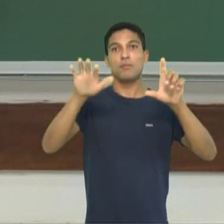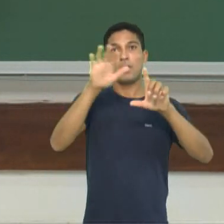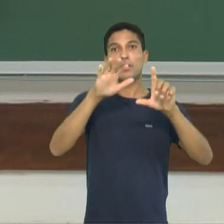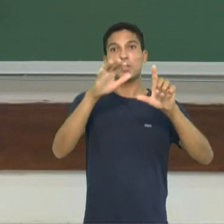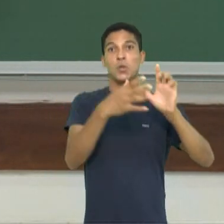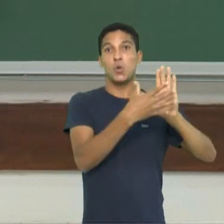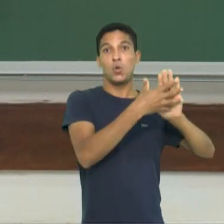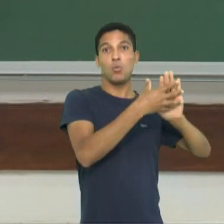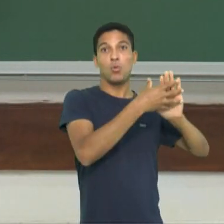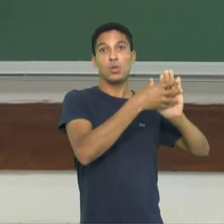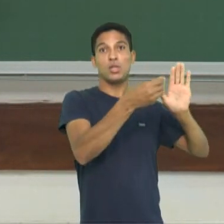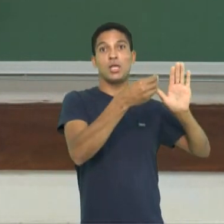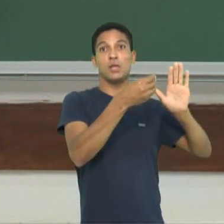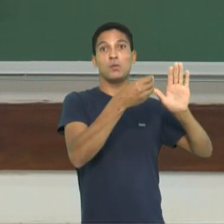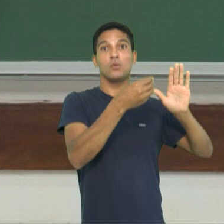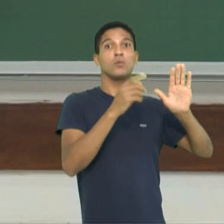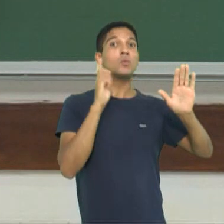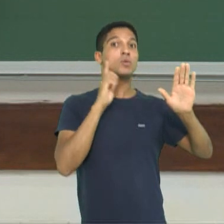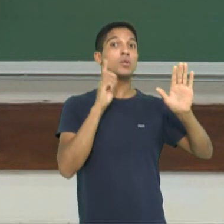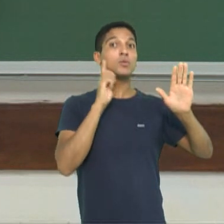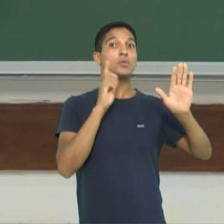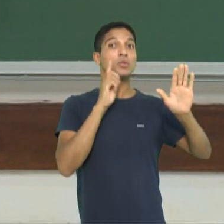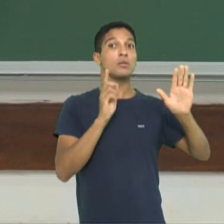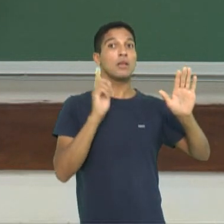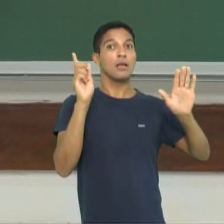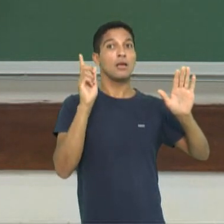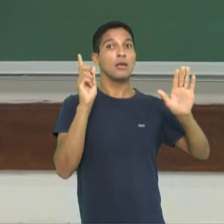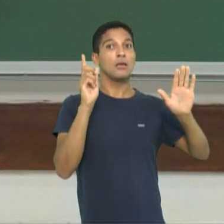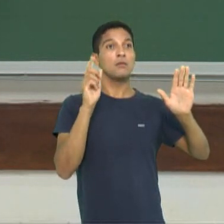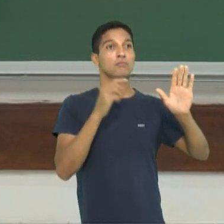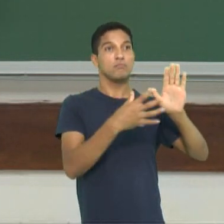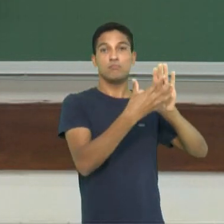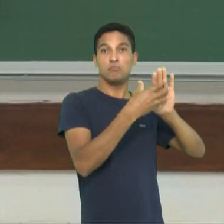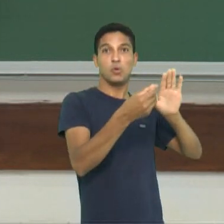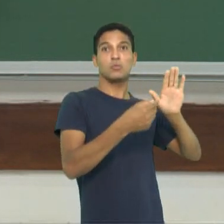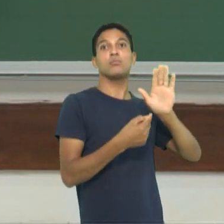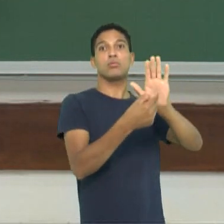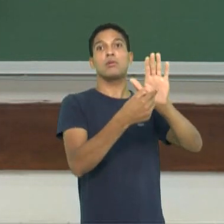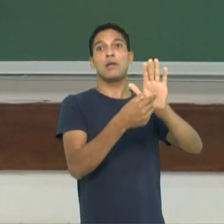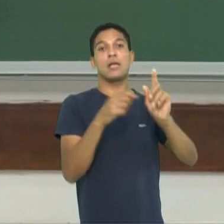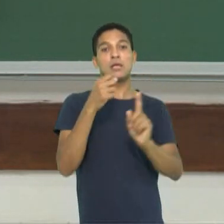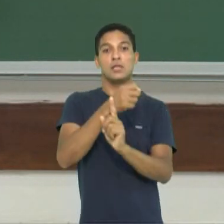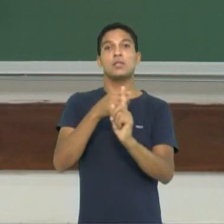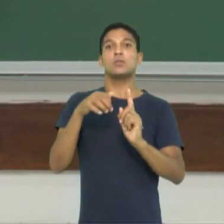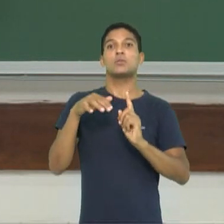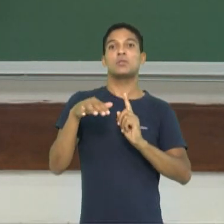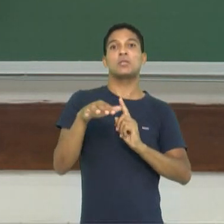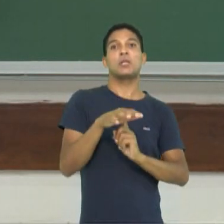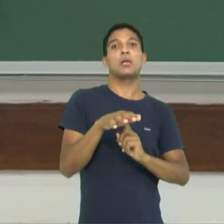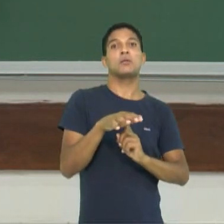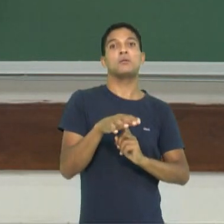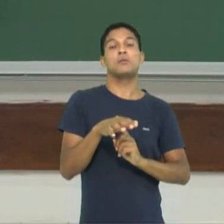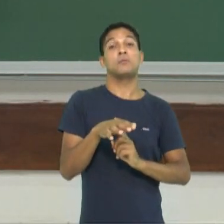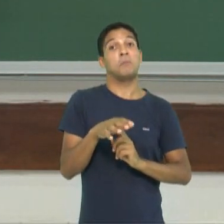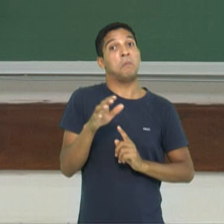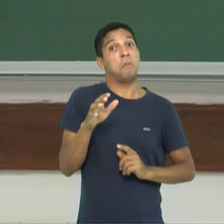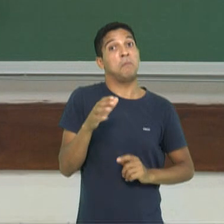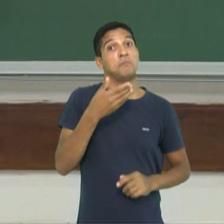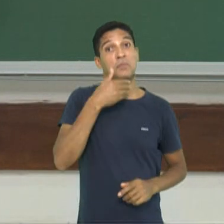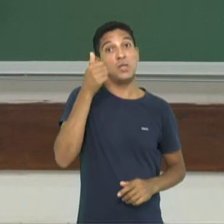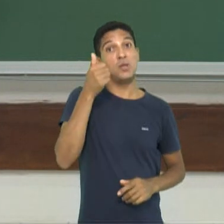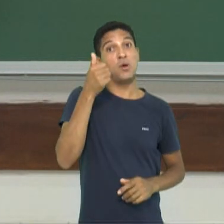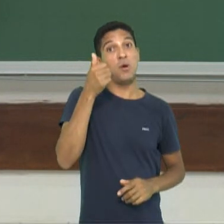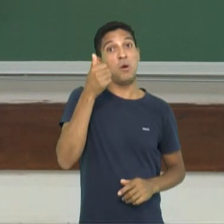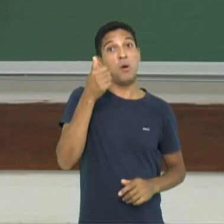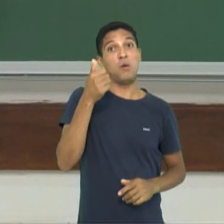norte-americano seria o melhor modelo de sociedade. E esse modelo foi amplamente difundido, principalmente ali para os